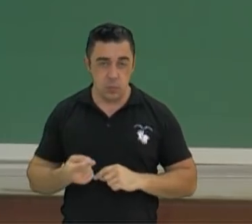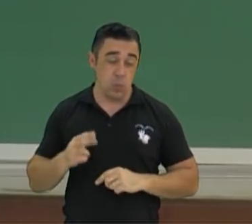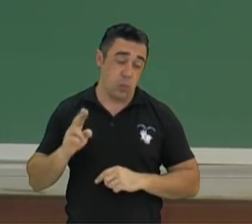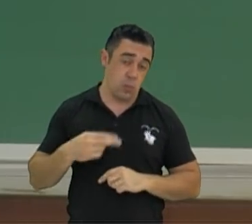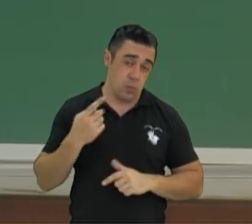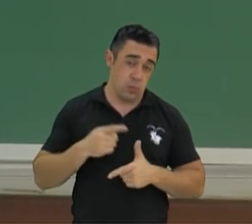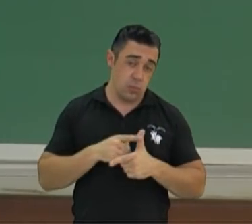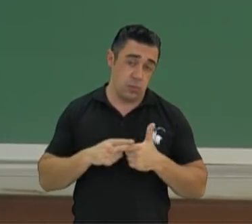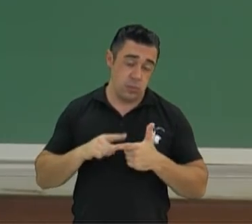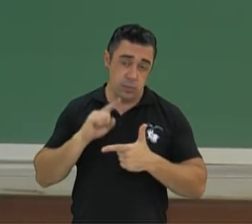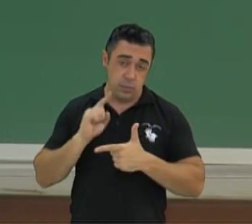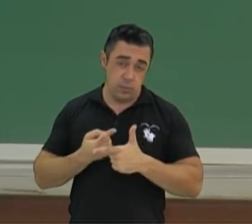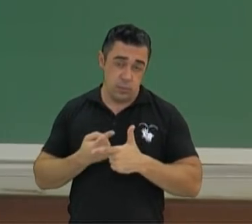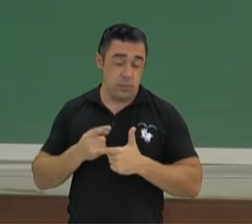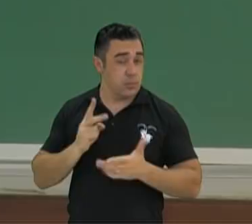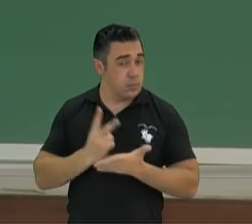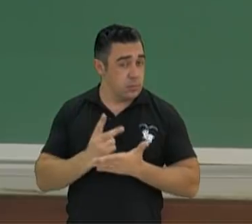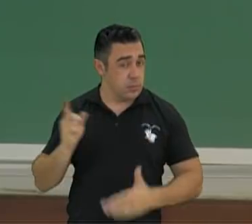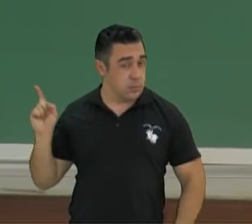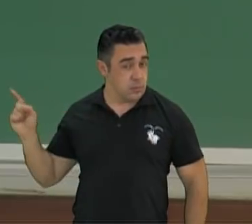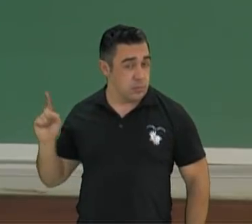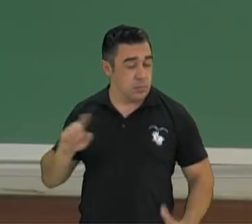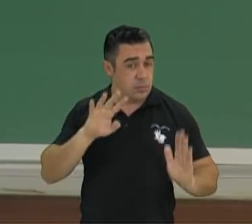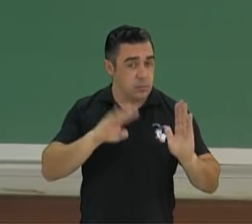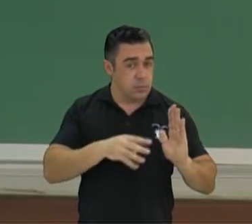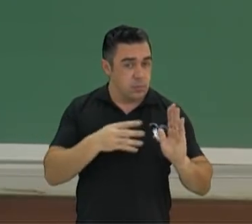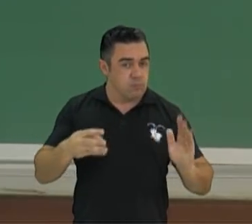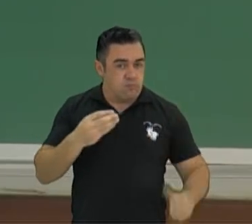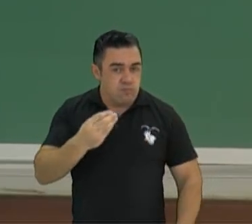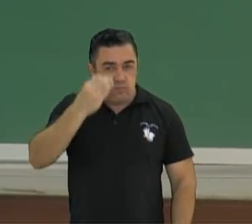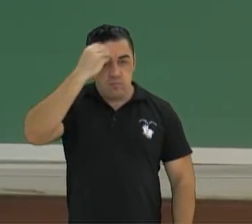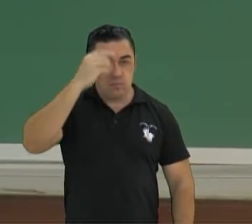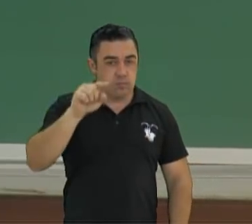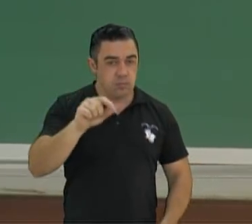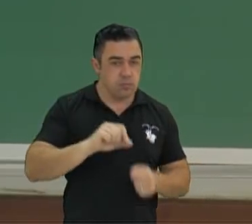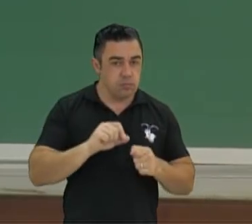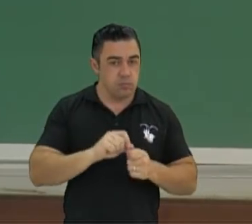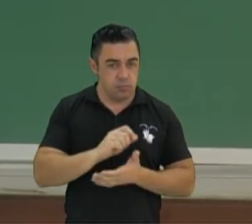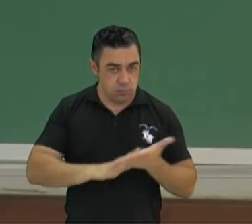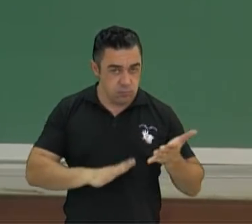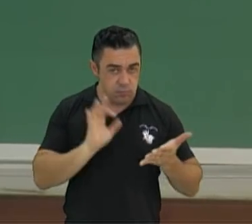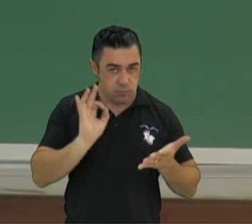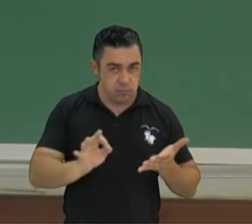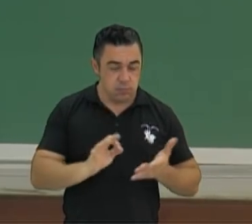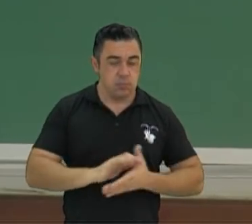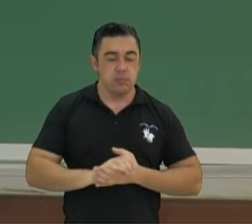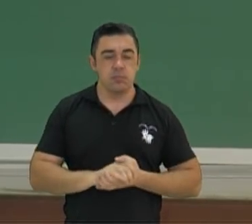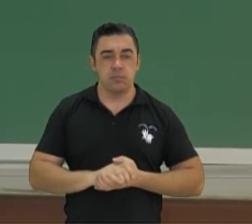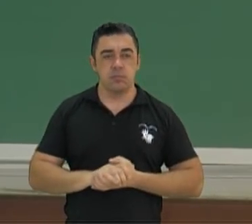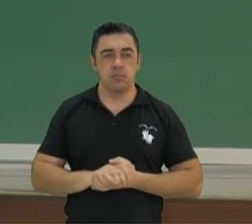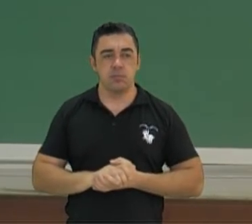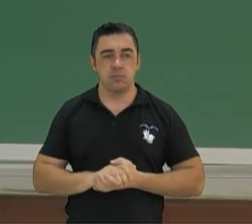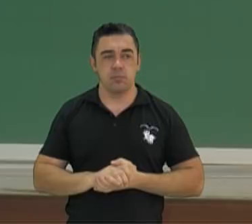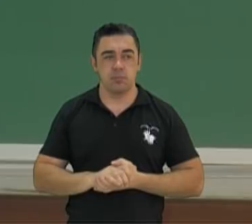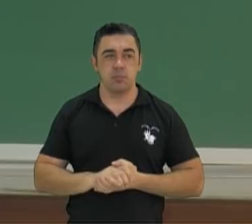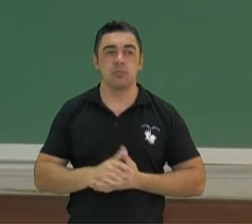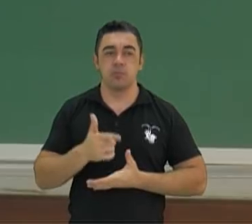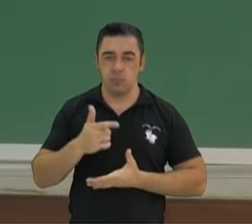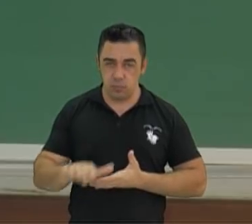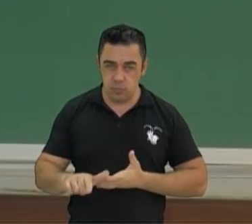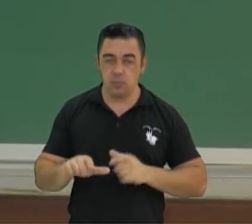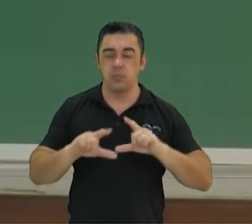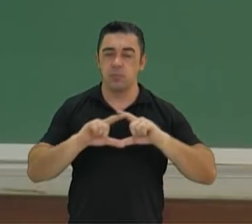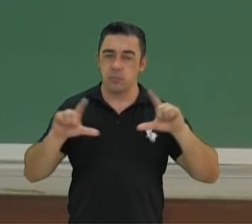1000. Sempre tenho essas tabelas em mãos para resolver os exercícios, certinho? Então, vamos relembrar também